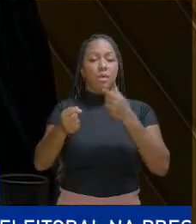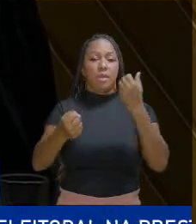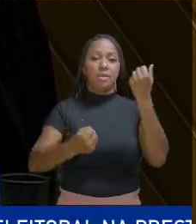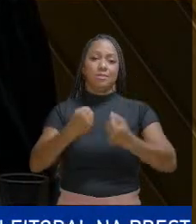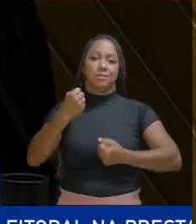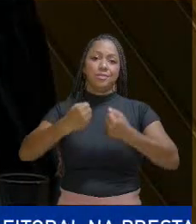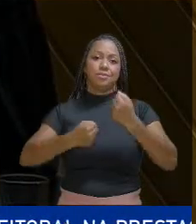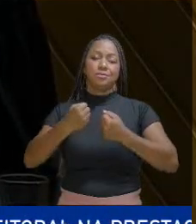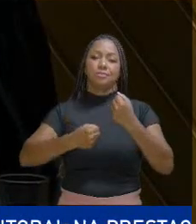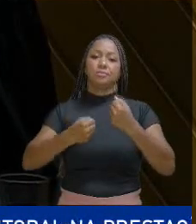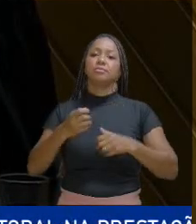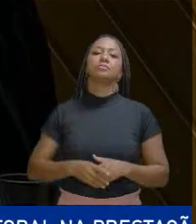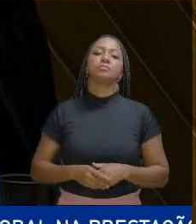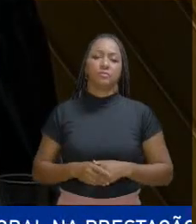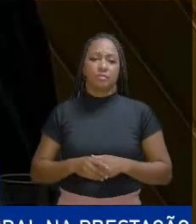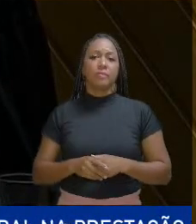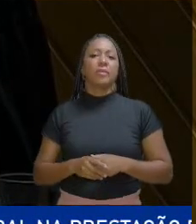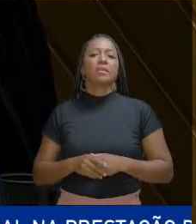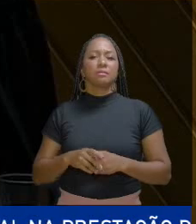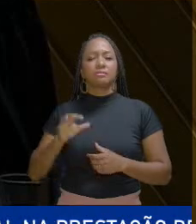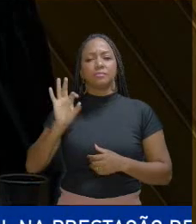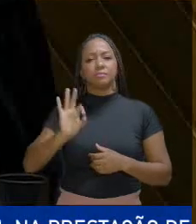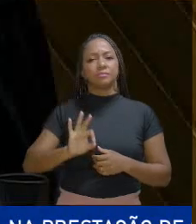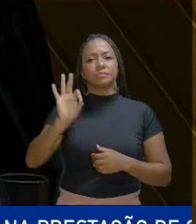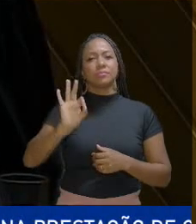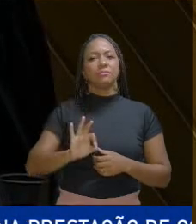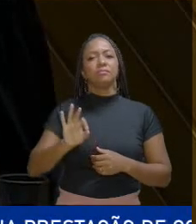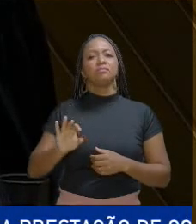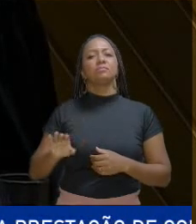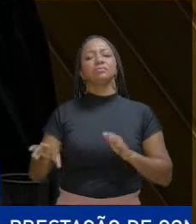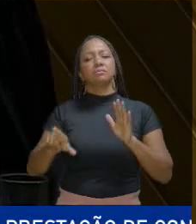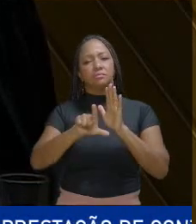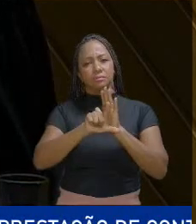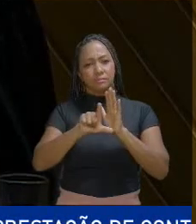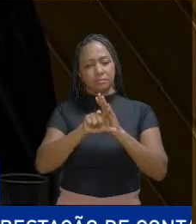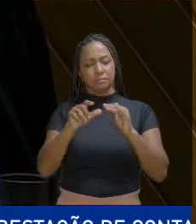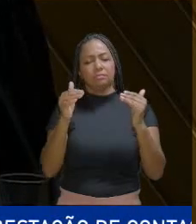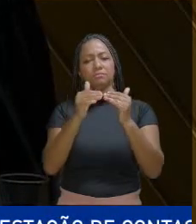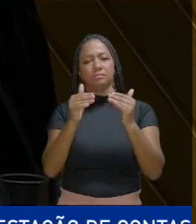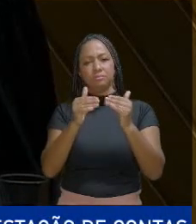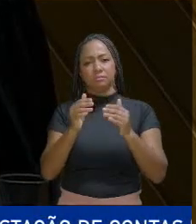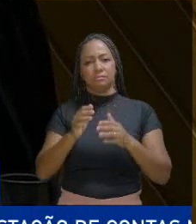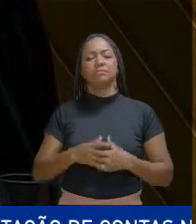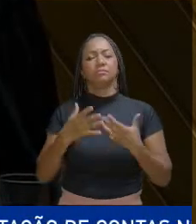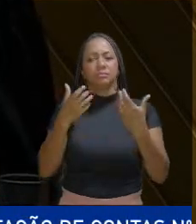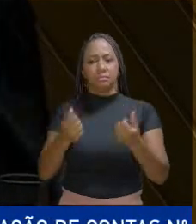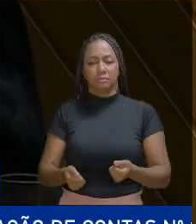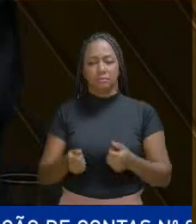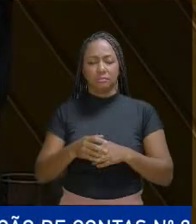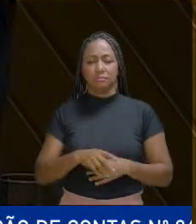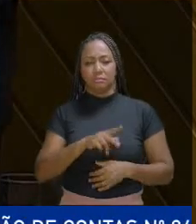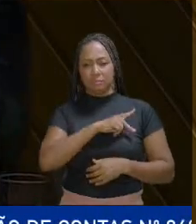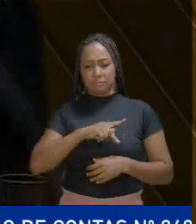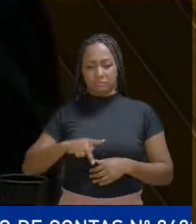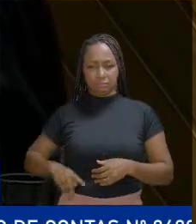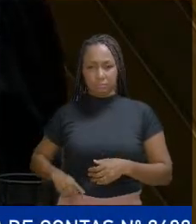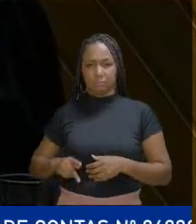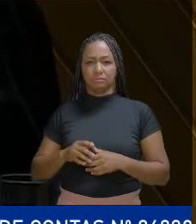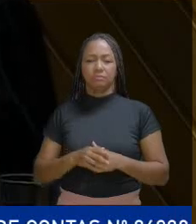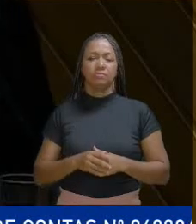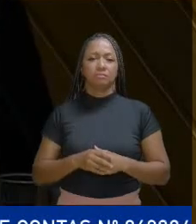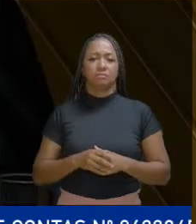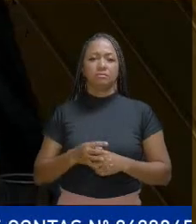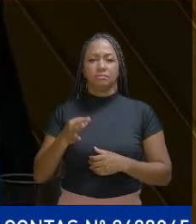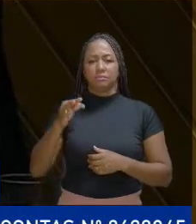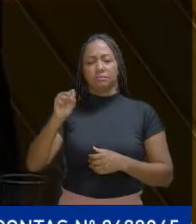veículo automotor terrestre. Logo, o percentual legal deve ser adotado. Aqui, senhor presidente, eu cito precedentes